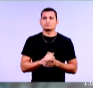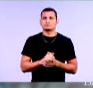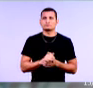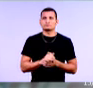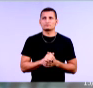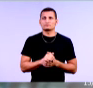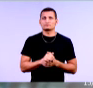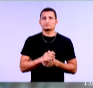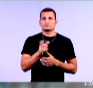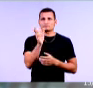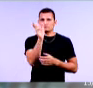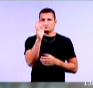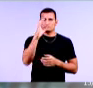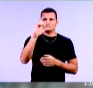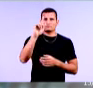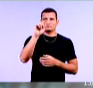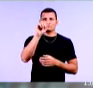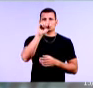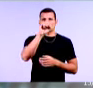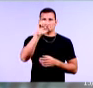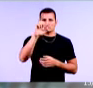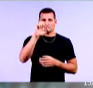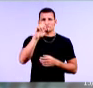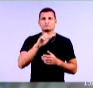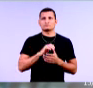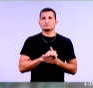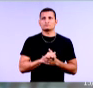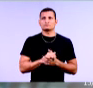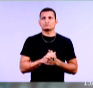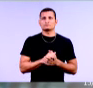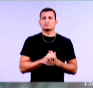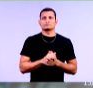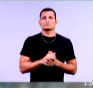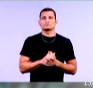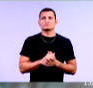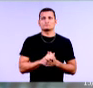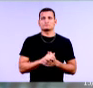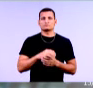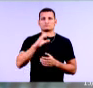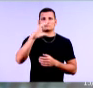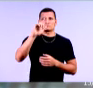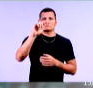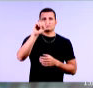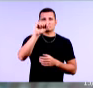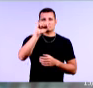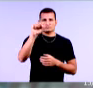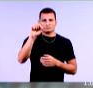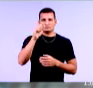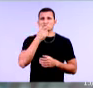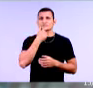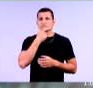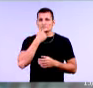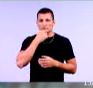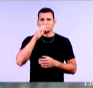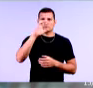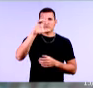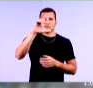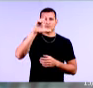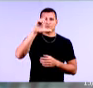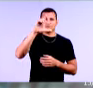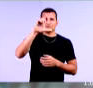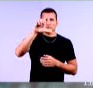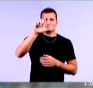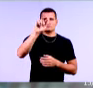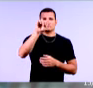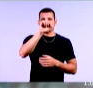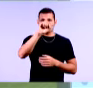Olha o class aí, gente. O class é justamente para isso. Class, do inglês classe, serve